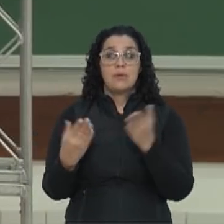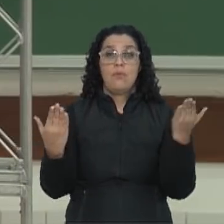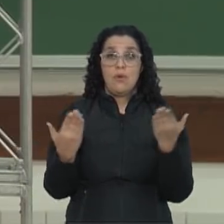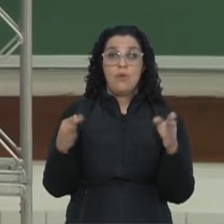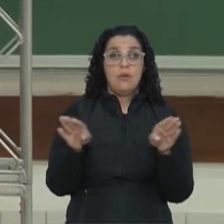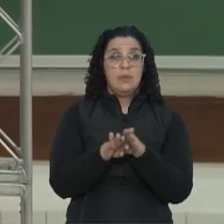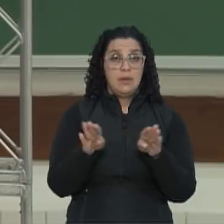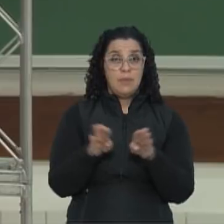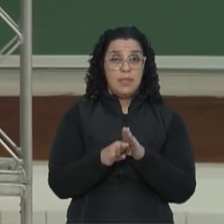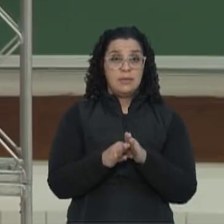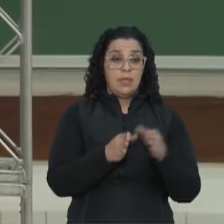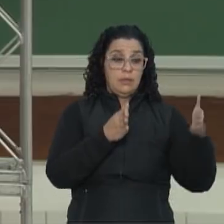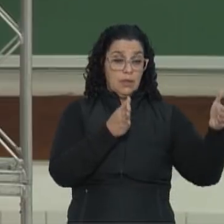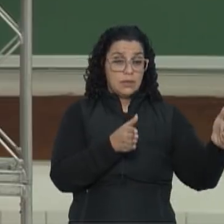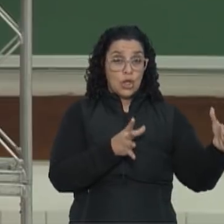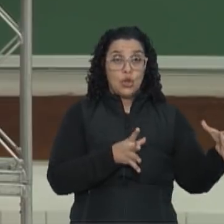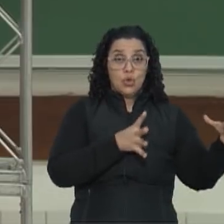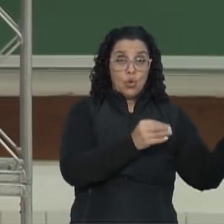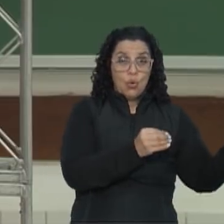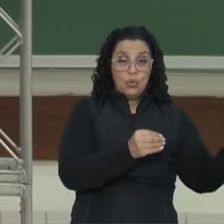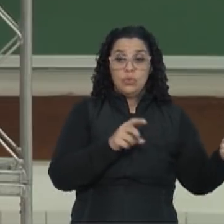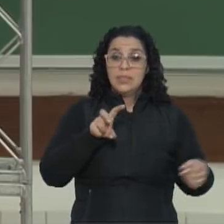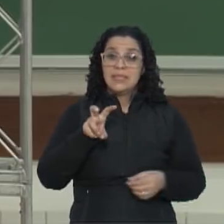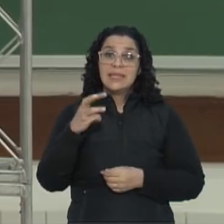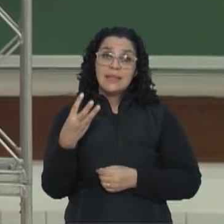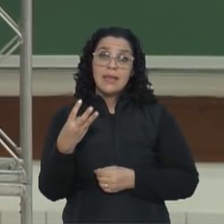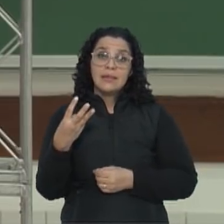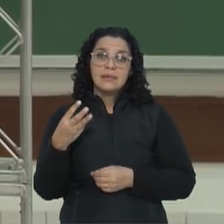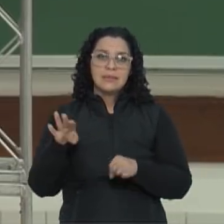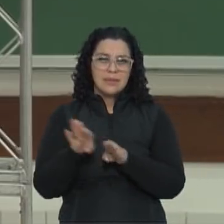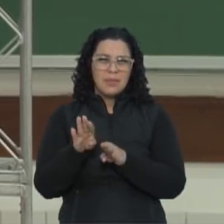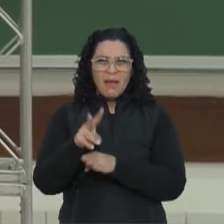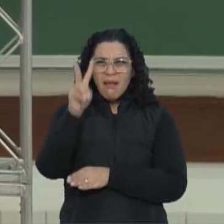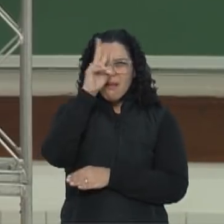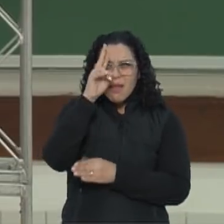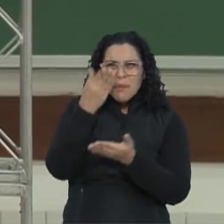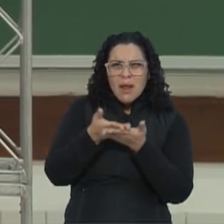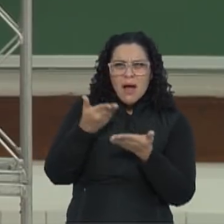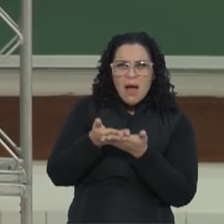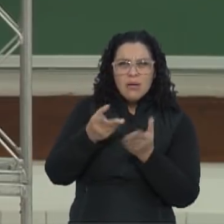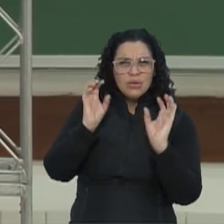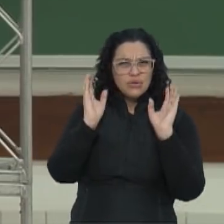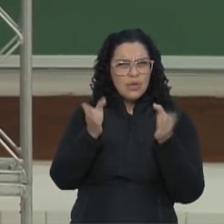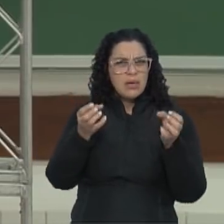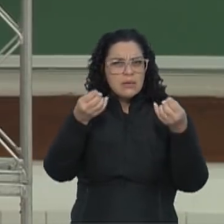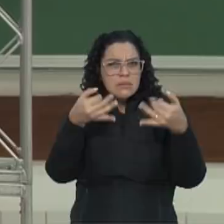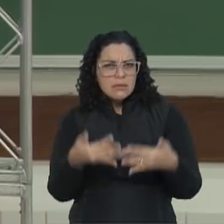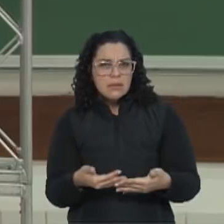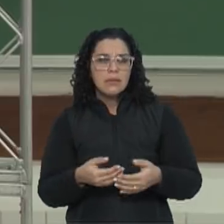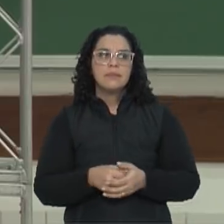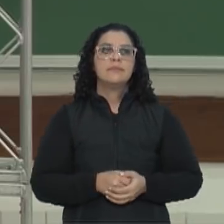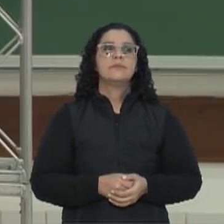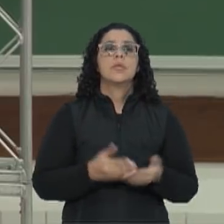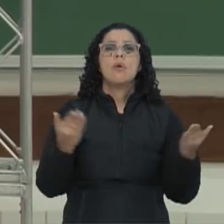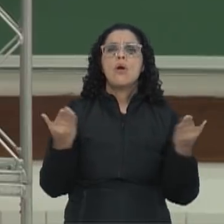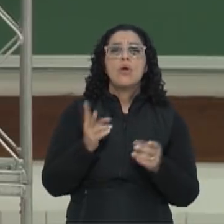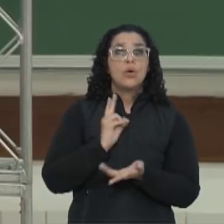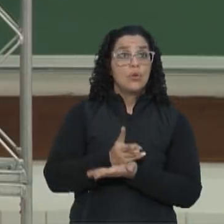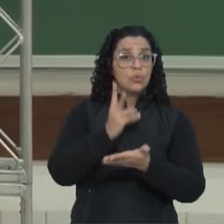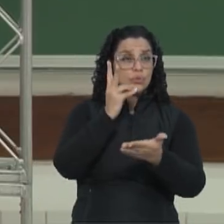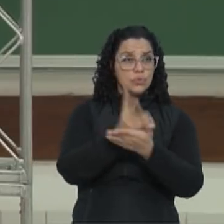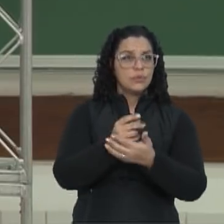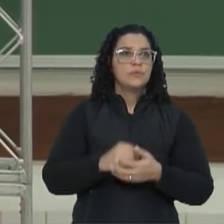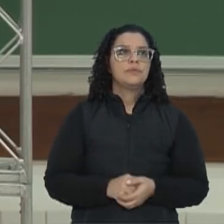aqui é como se fosse um inteiro e 3 50avos. Lembram da aula anterior? Muito bem. Continuando